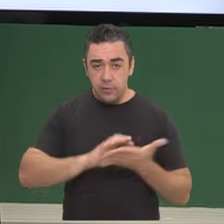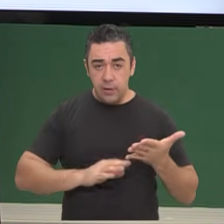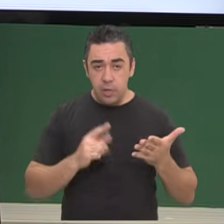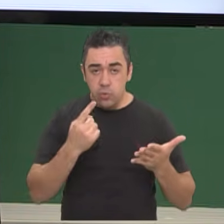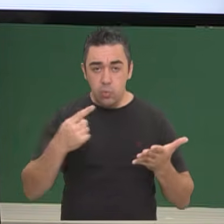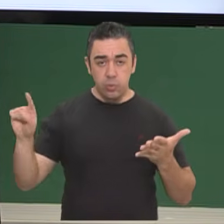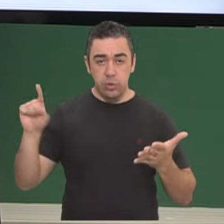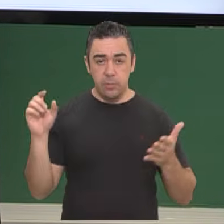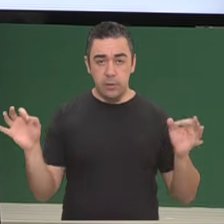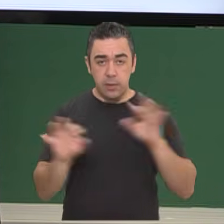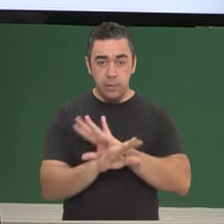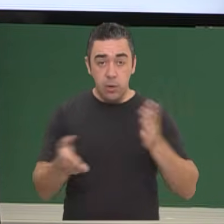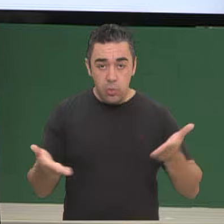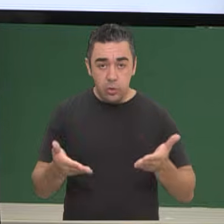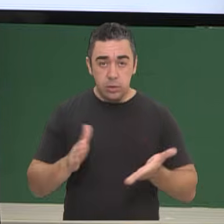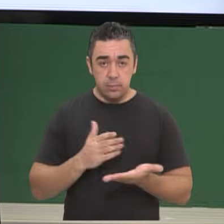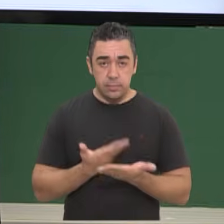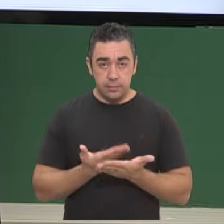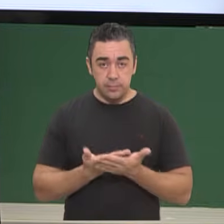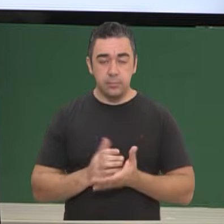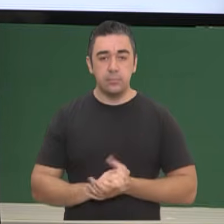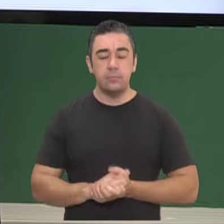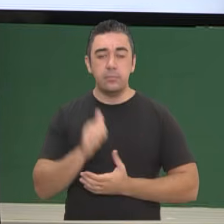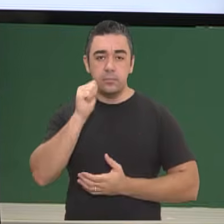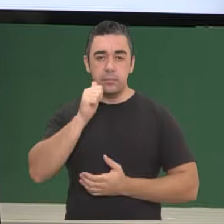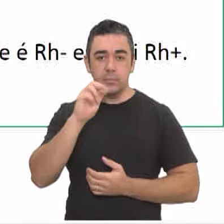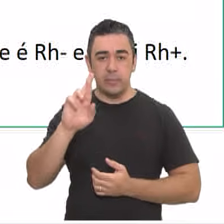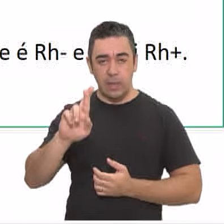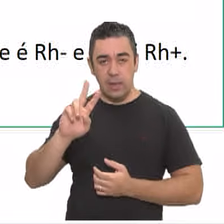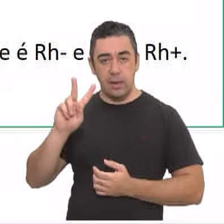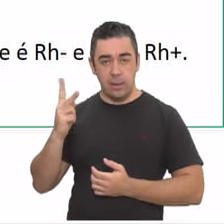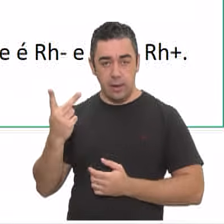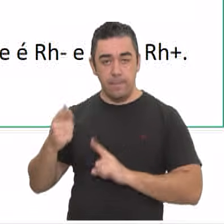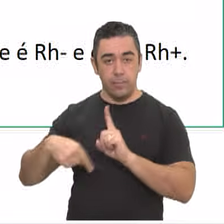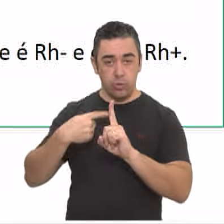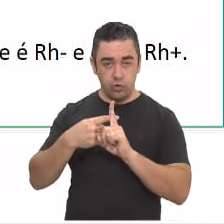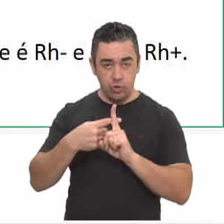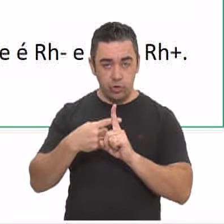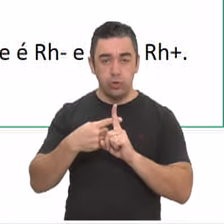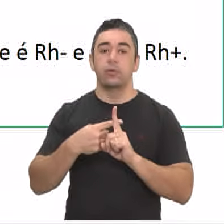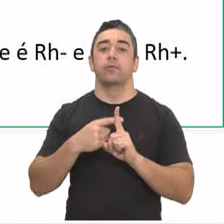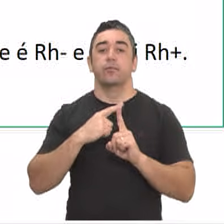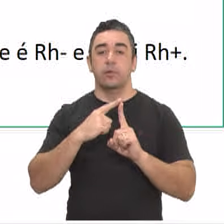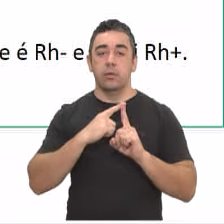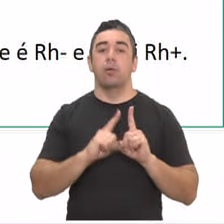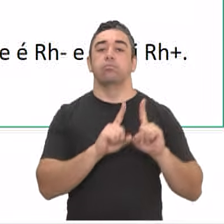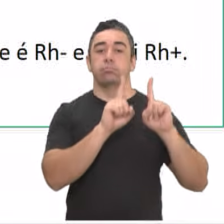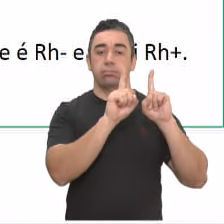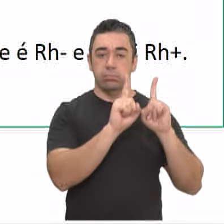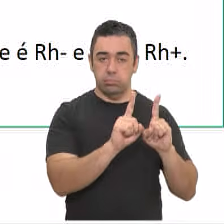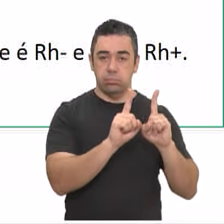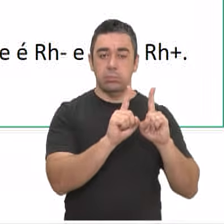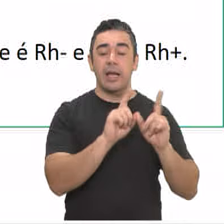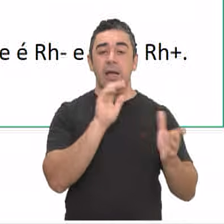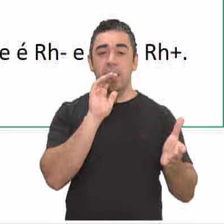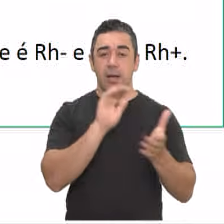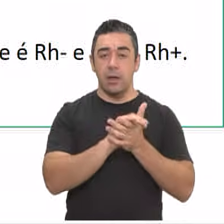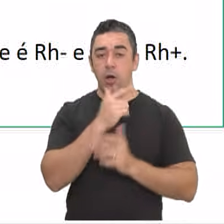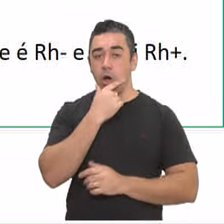hoje. Uma mulher RH positiva homozigota casa-se com um homem RH